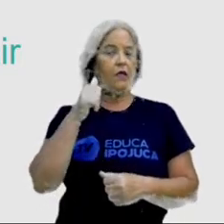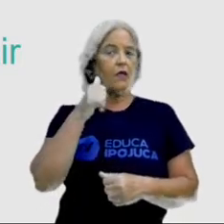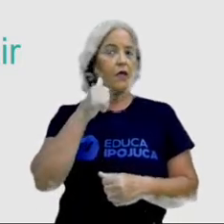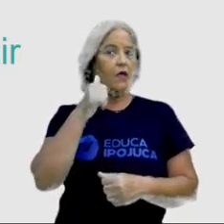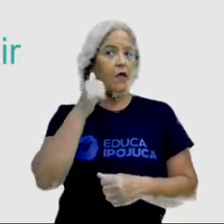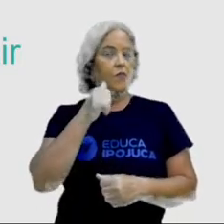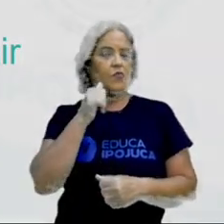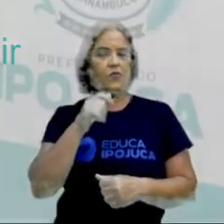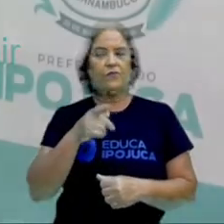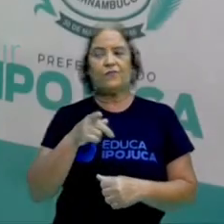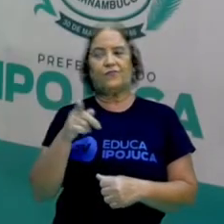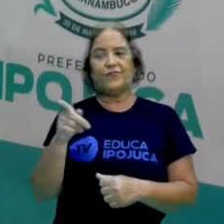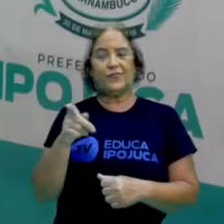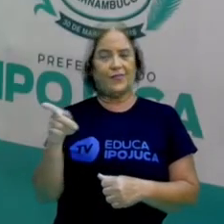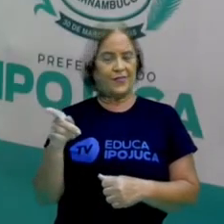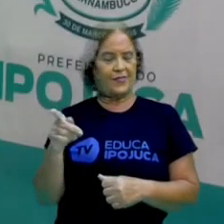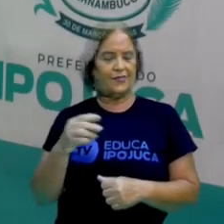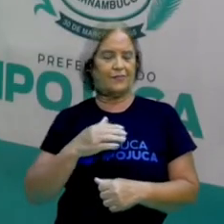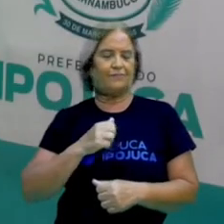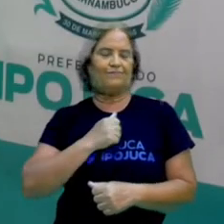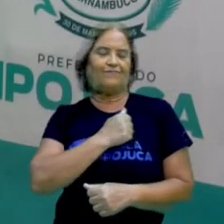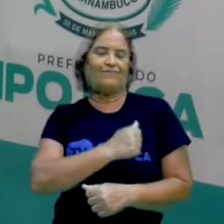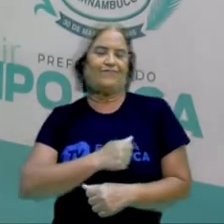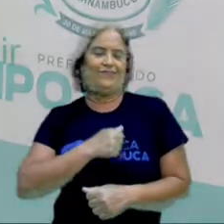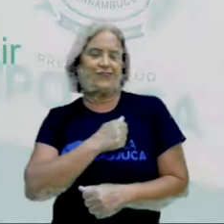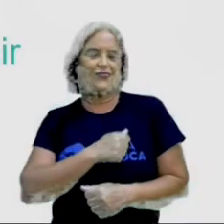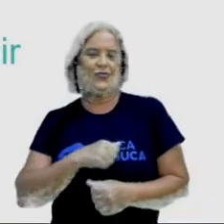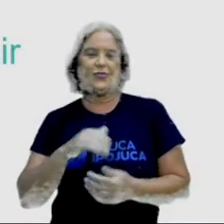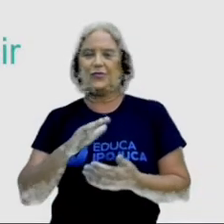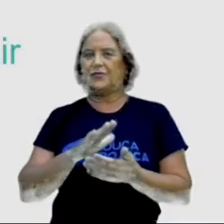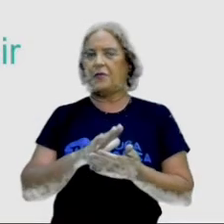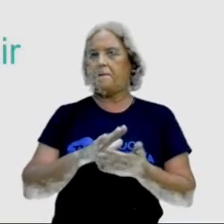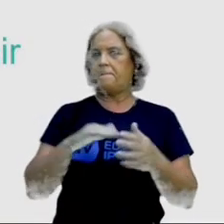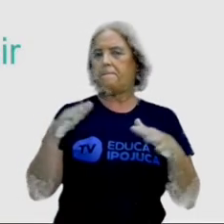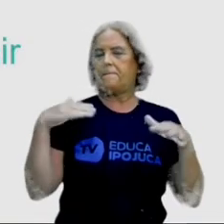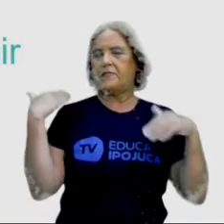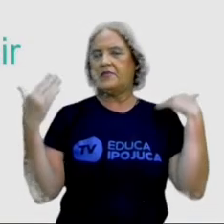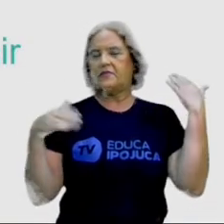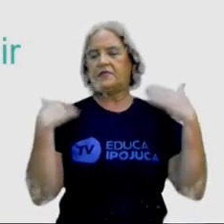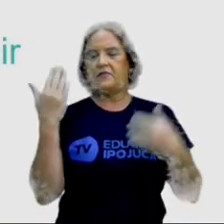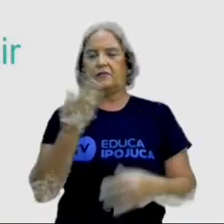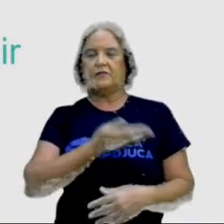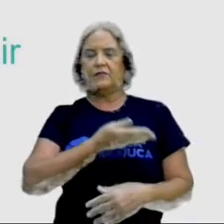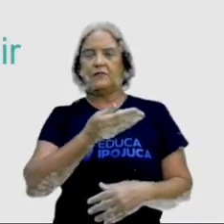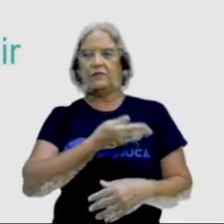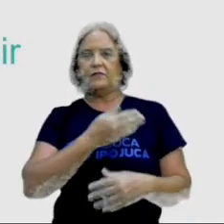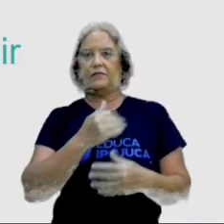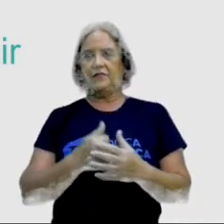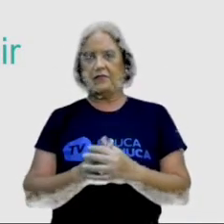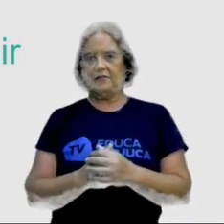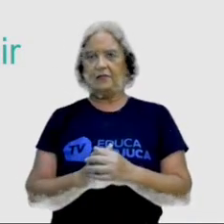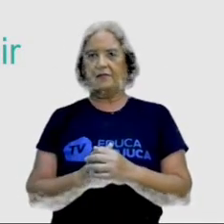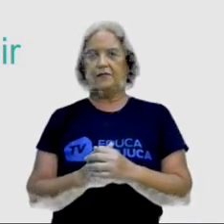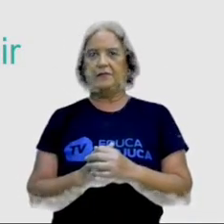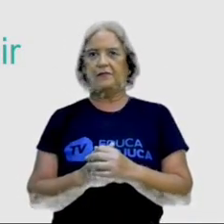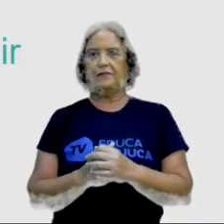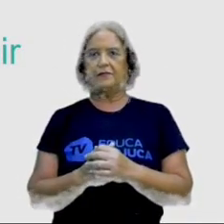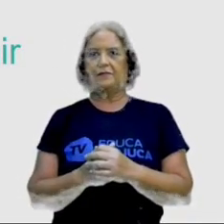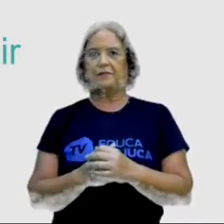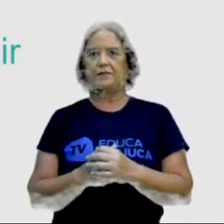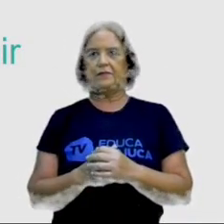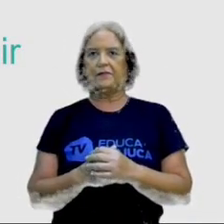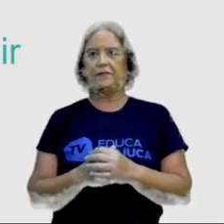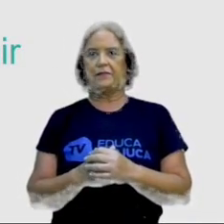os seus amigos. It is a very beautiful house. Oh, it is a very beautiful